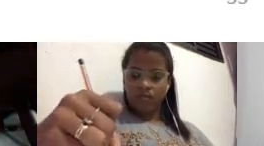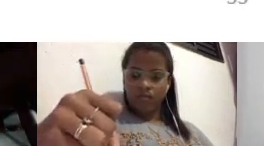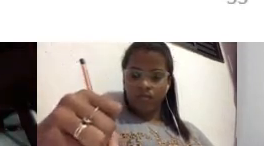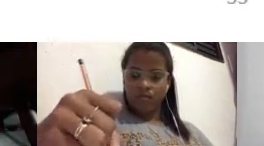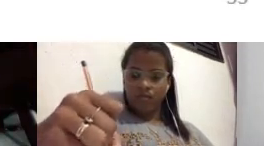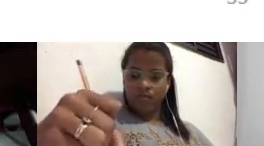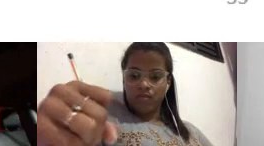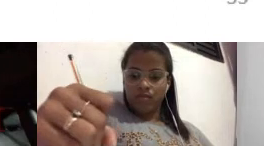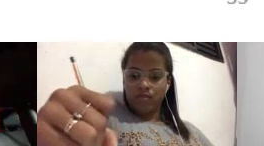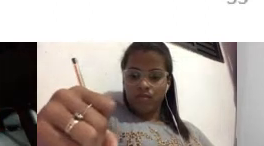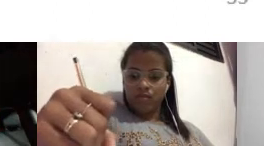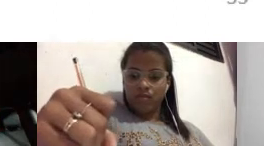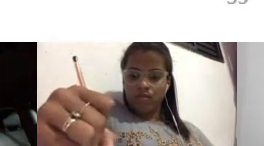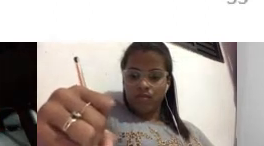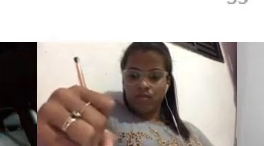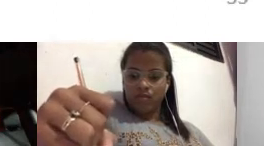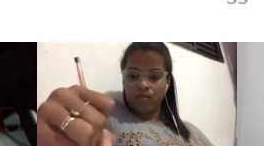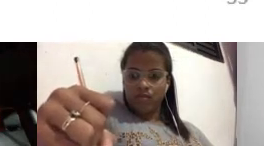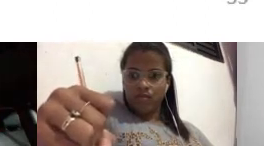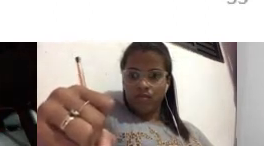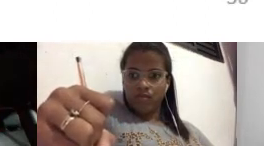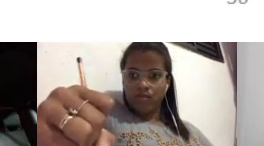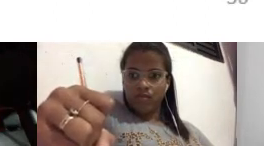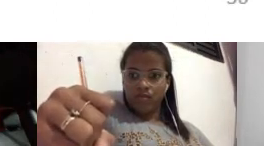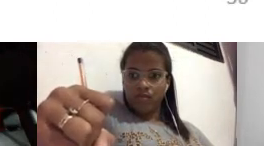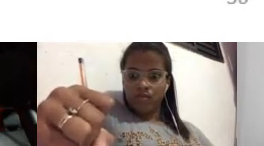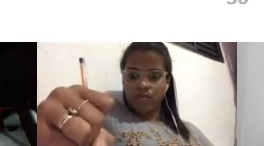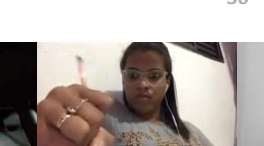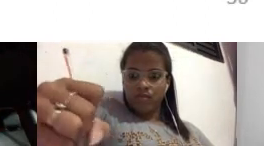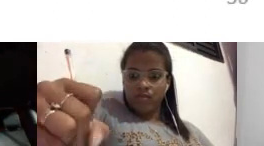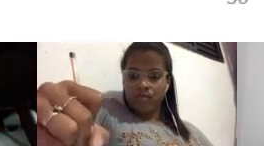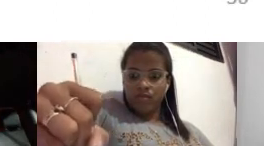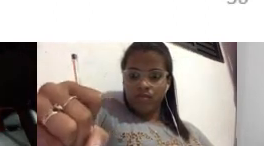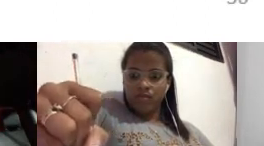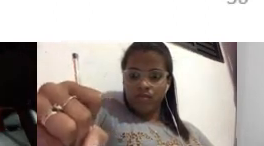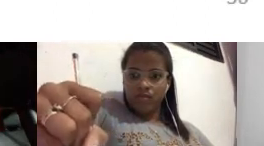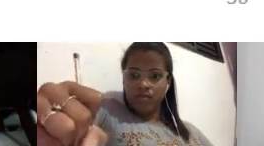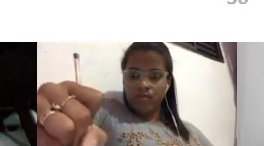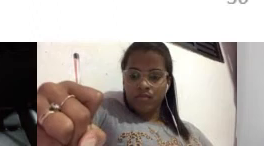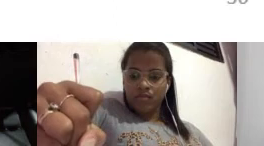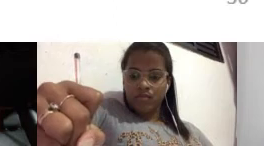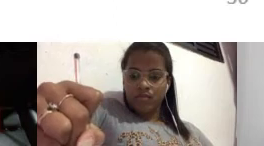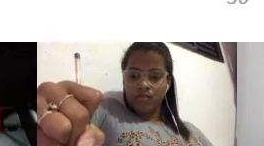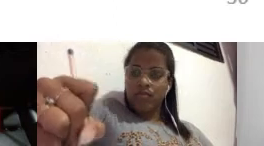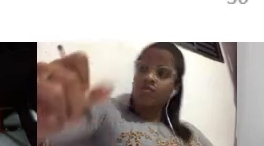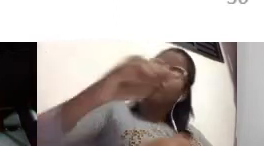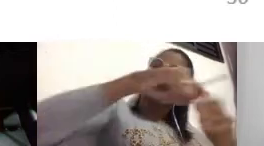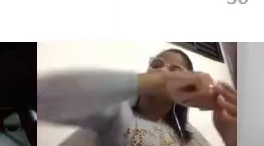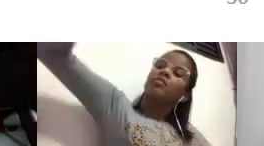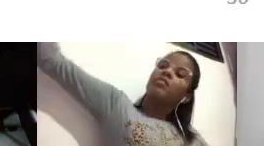vamos esperar aguardar o socorro médico. A gente já falou sobre vômito na aula passada.